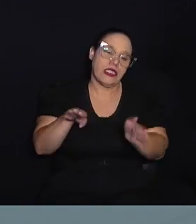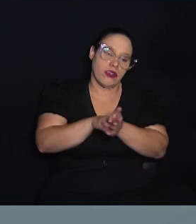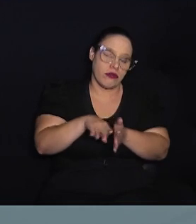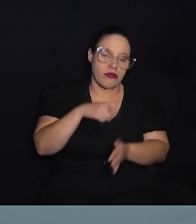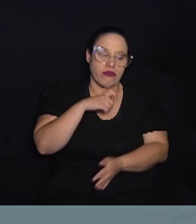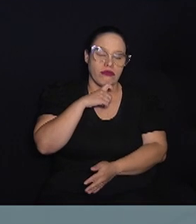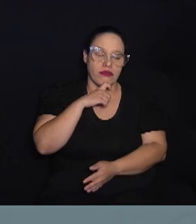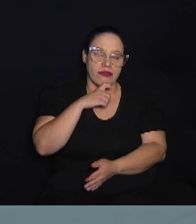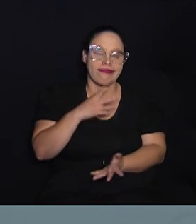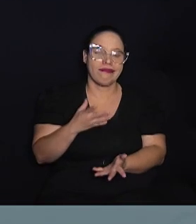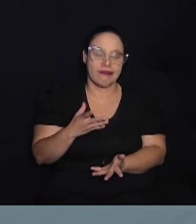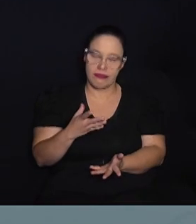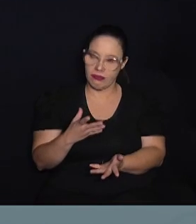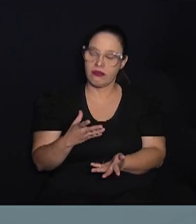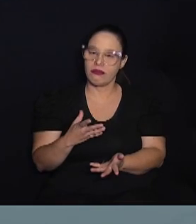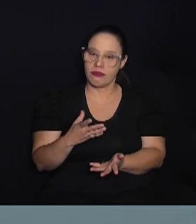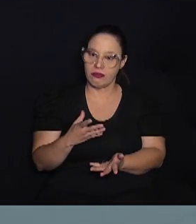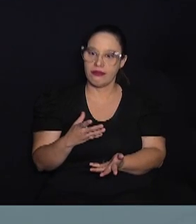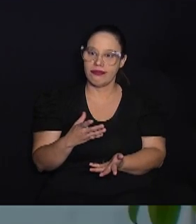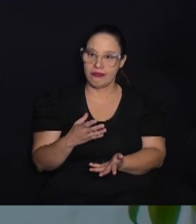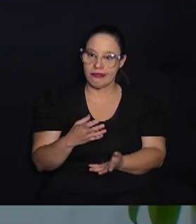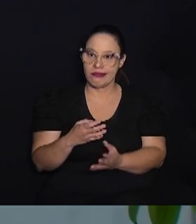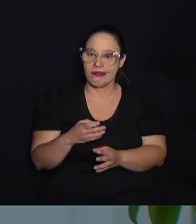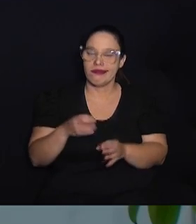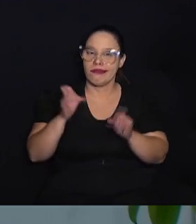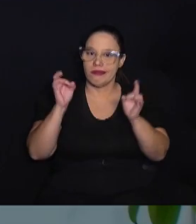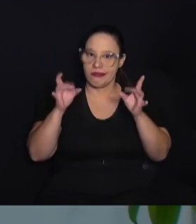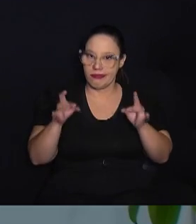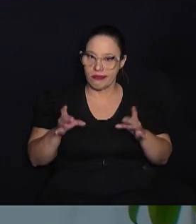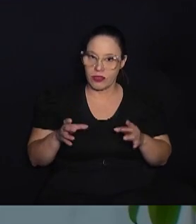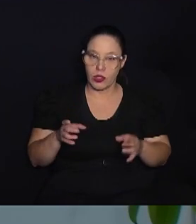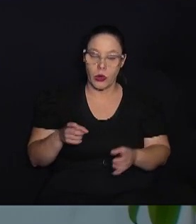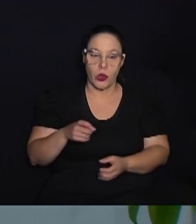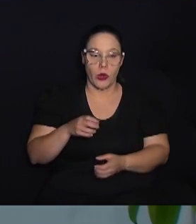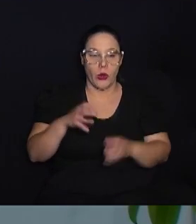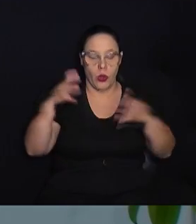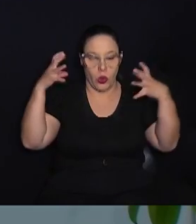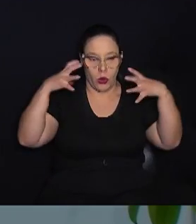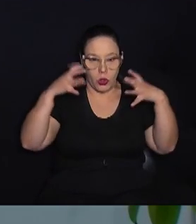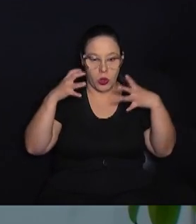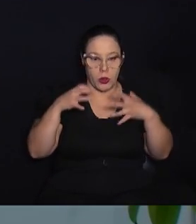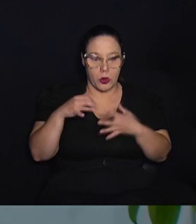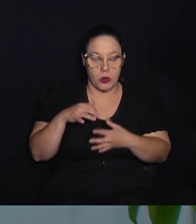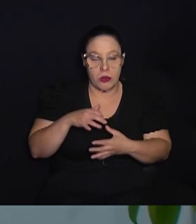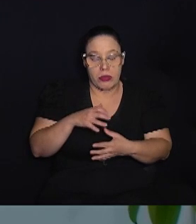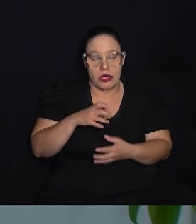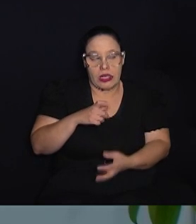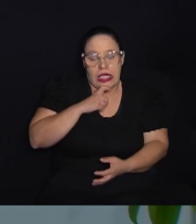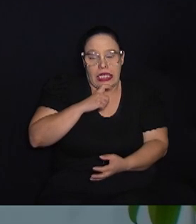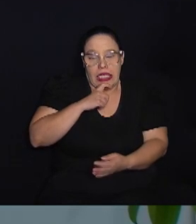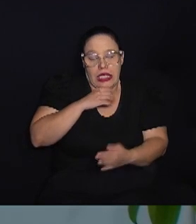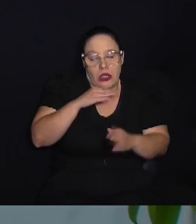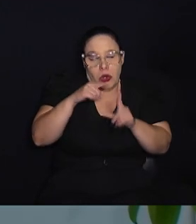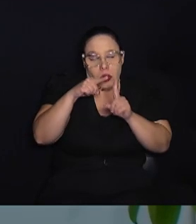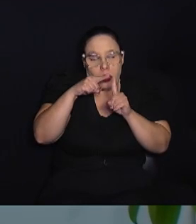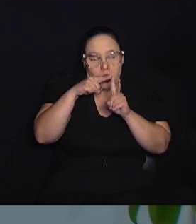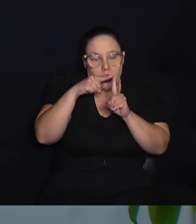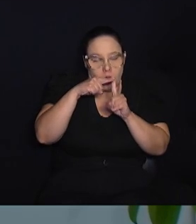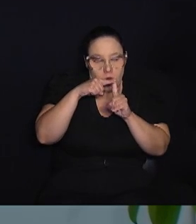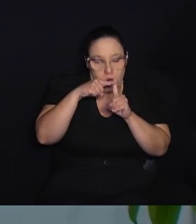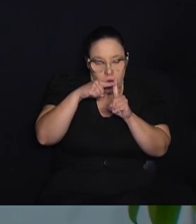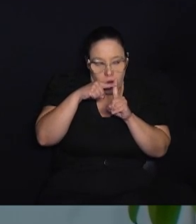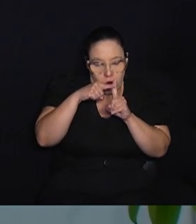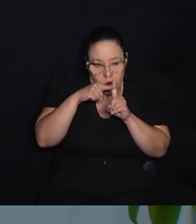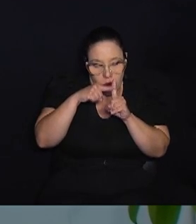noite ela é muito mais exagerada especificamente o banho gelado vai diminuir a temperatura corporal da